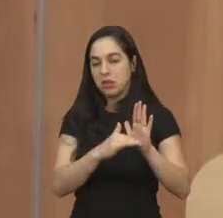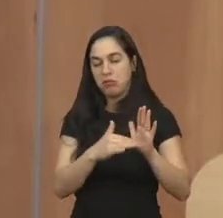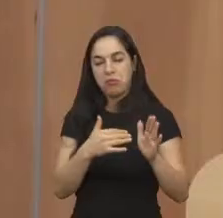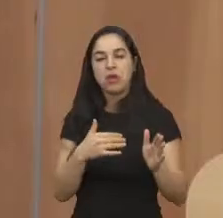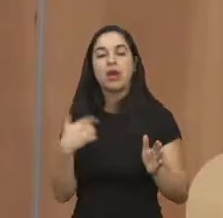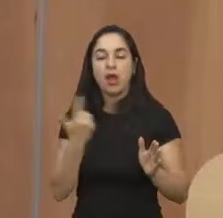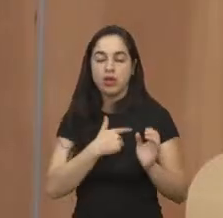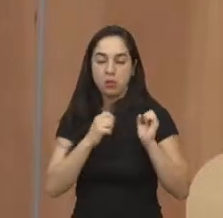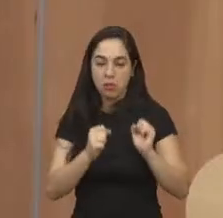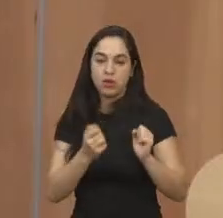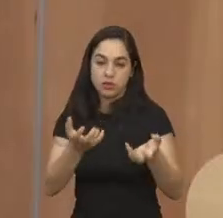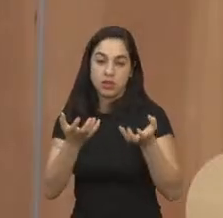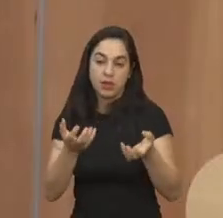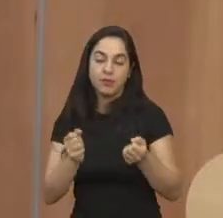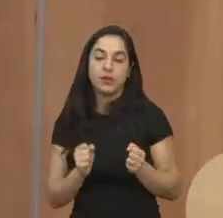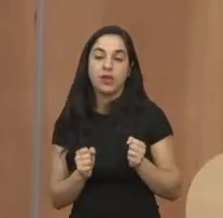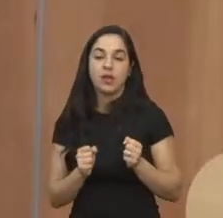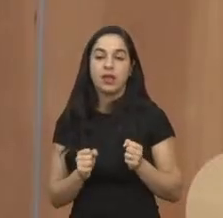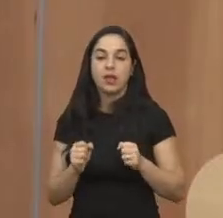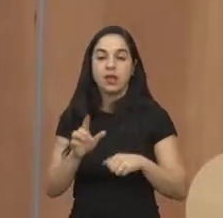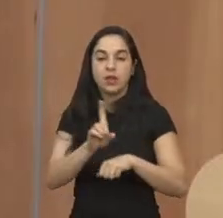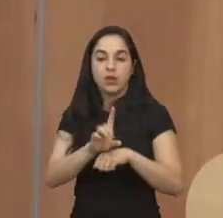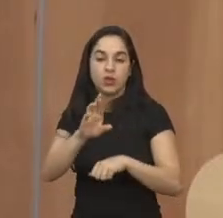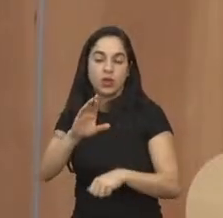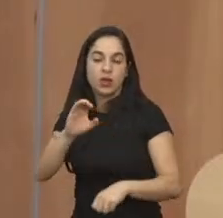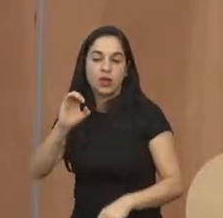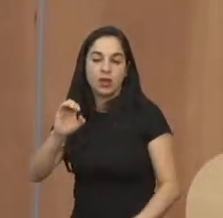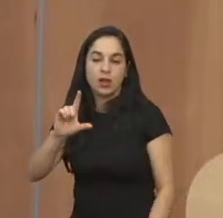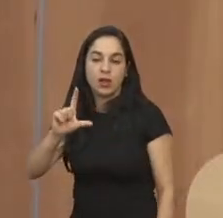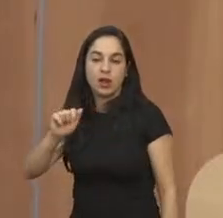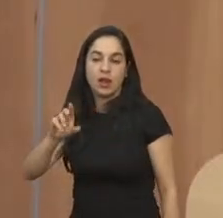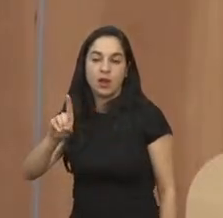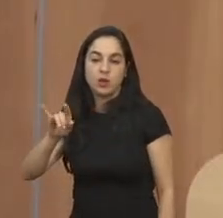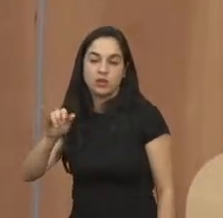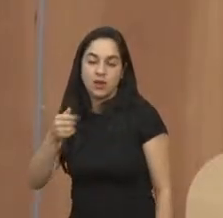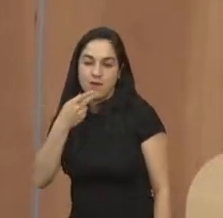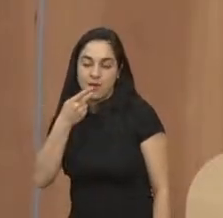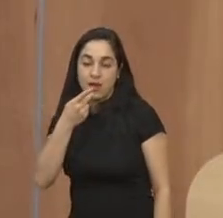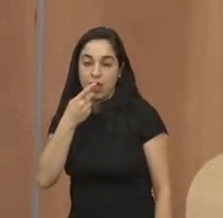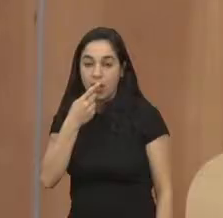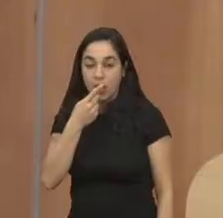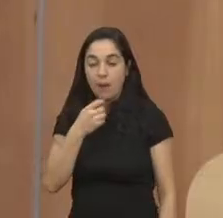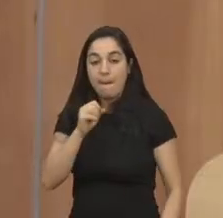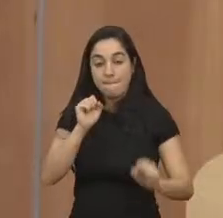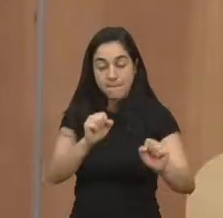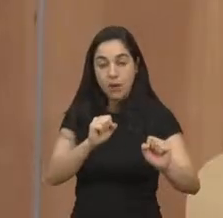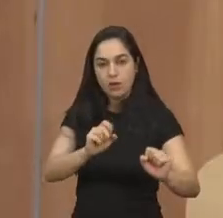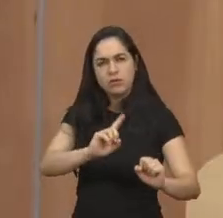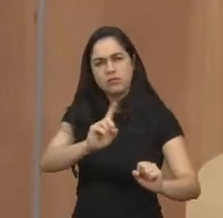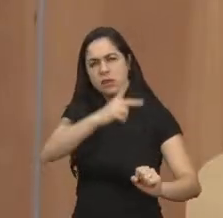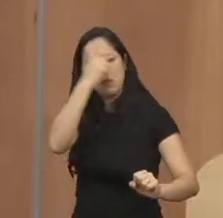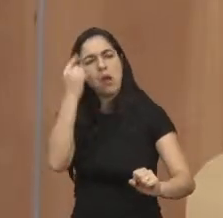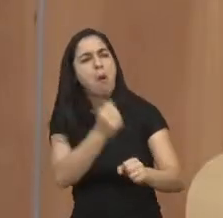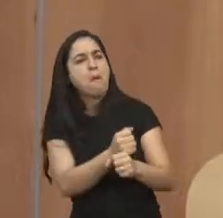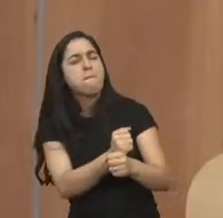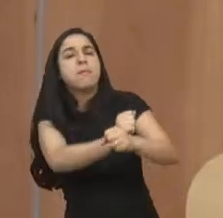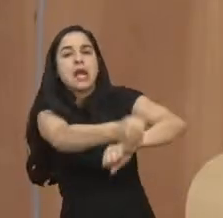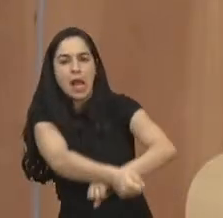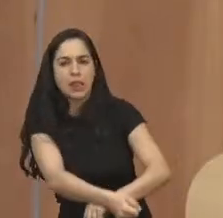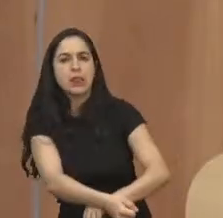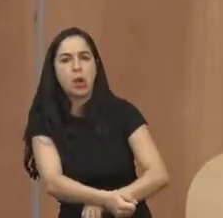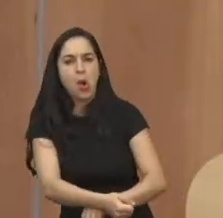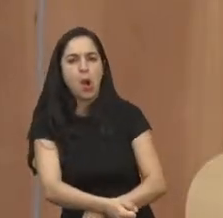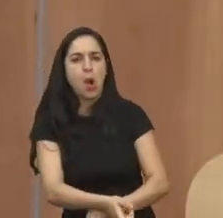mais uma vez, né, como a Cláudia disse, que é algo que é opcional. Então não vai ser agressivo para ninguém. Você não tem que sepultar a criança com menos de